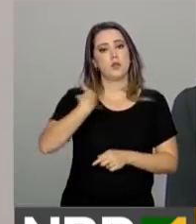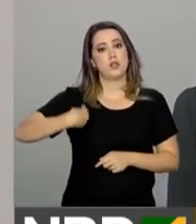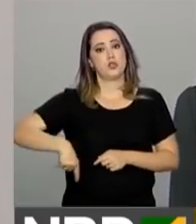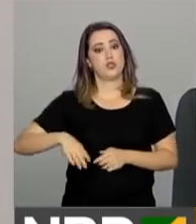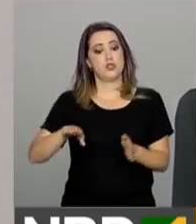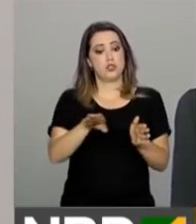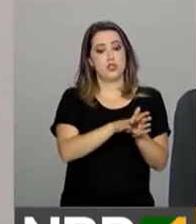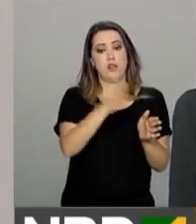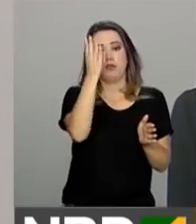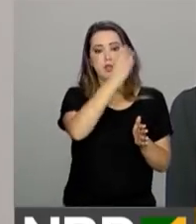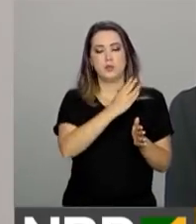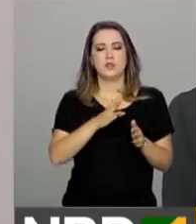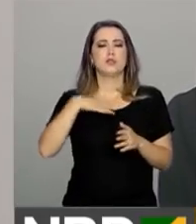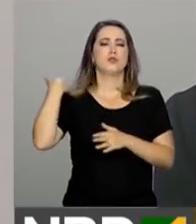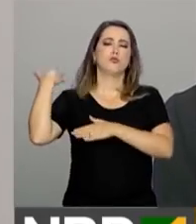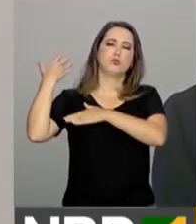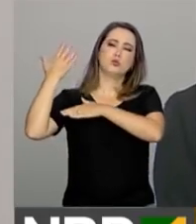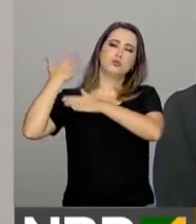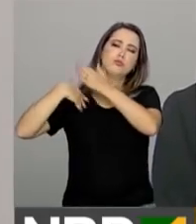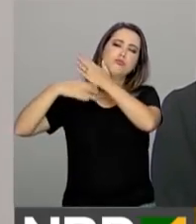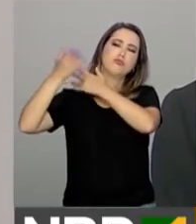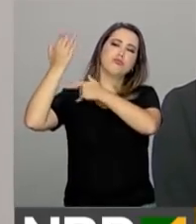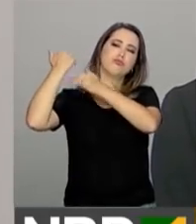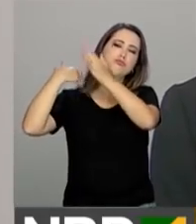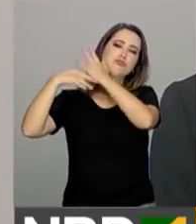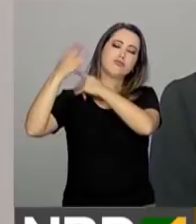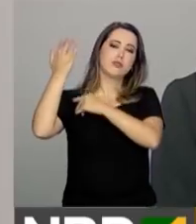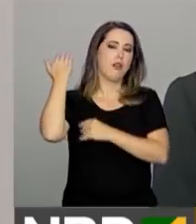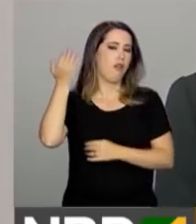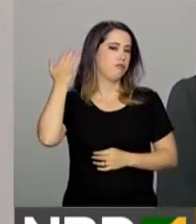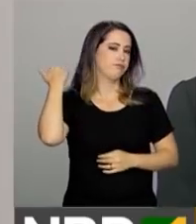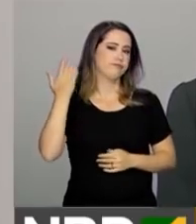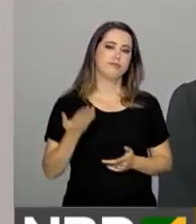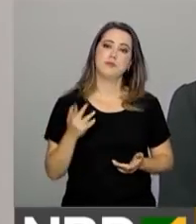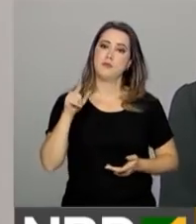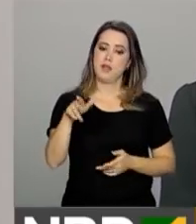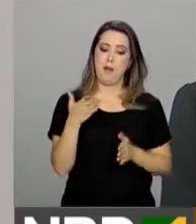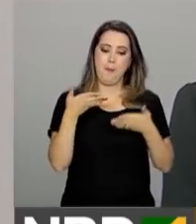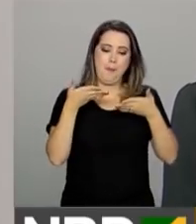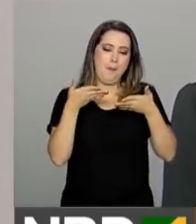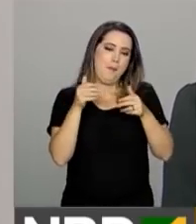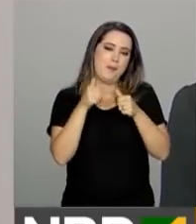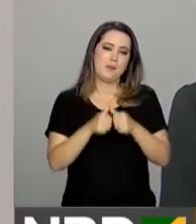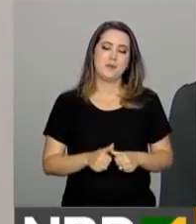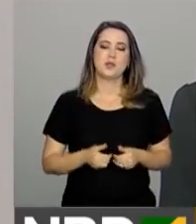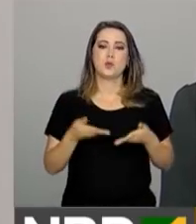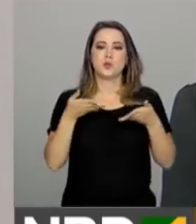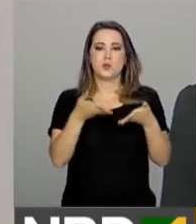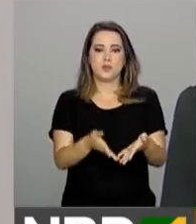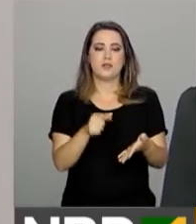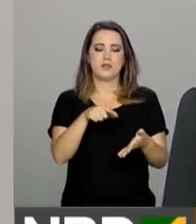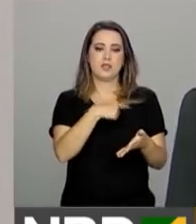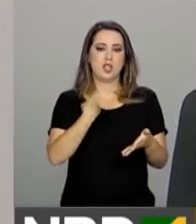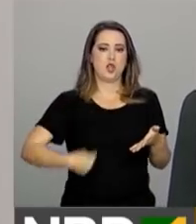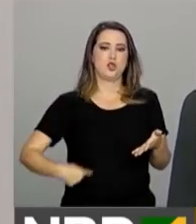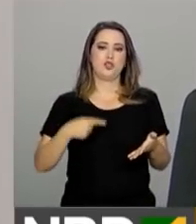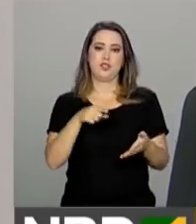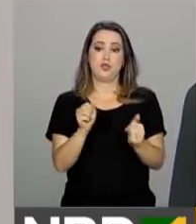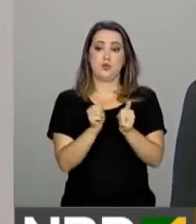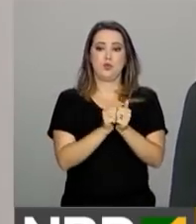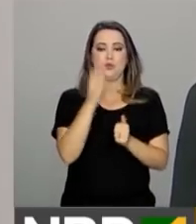portanto é antiga e conhecida a presença chinesa no brasil nós